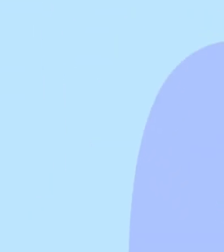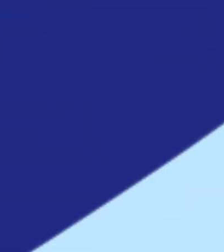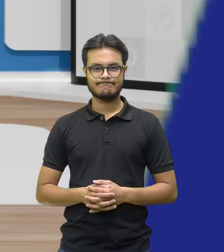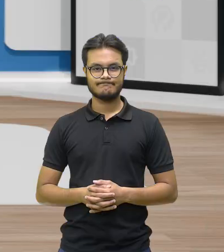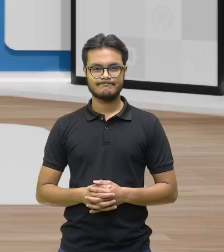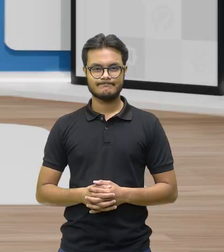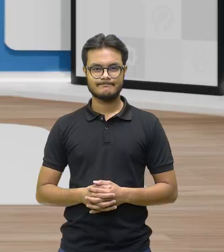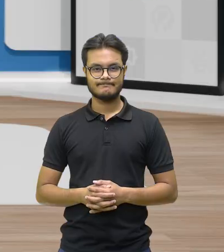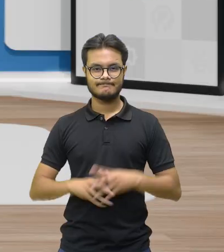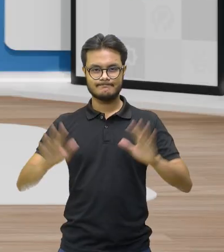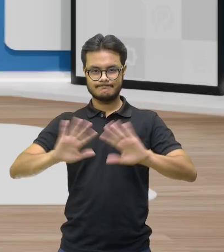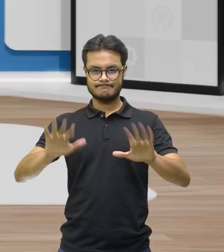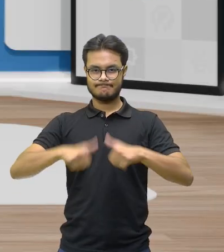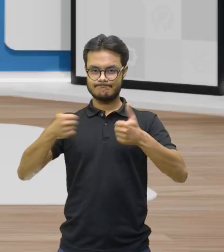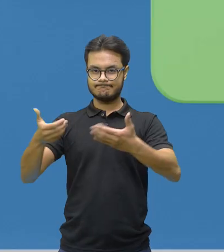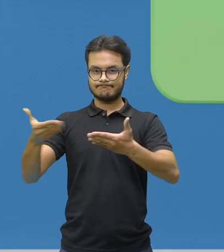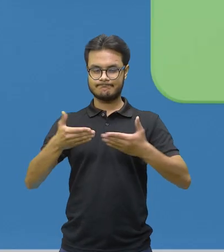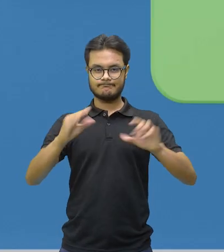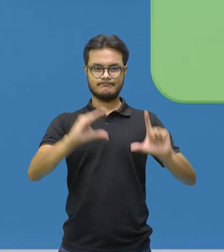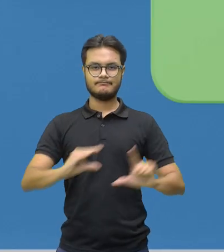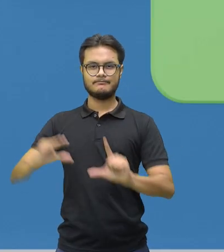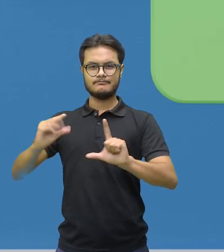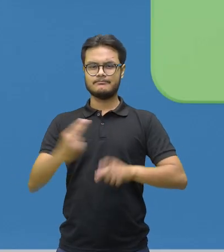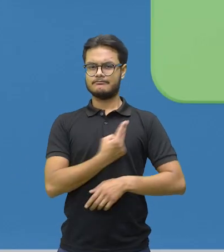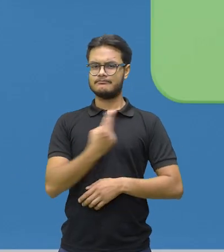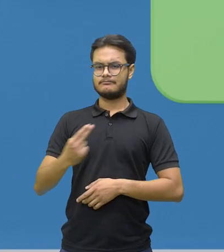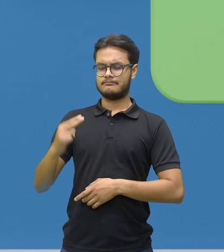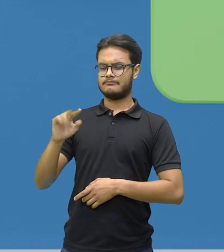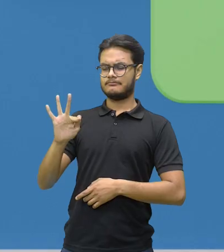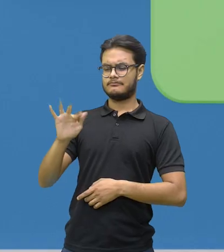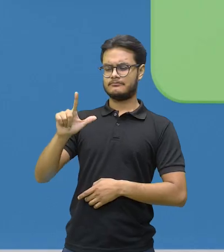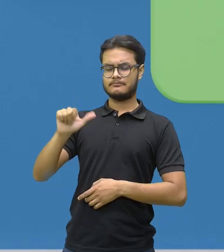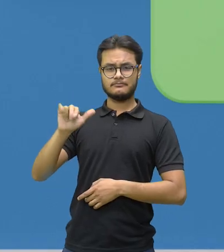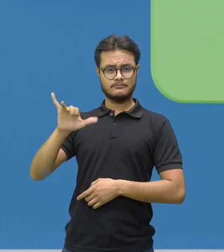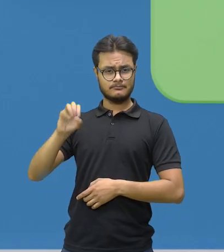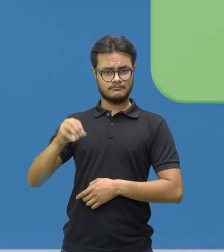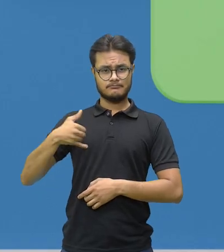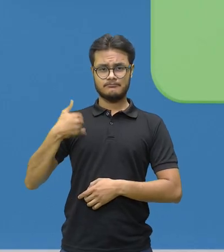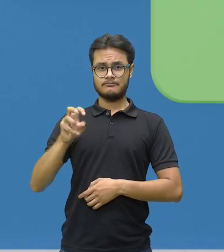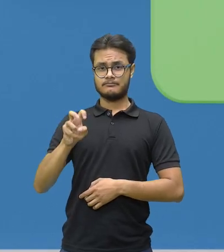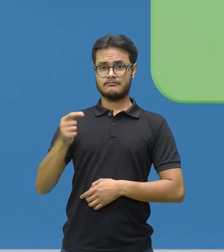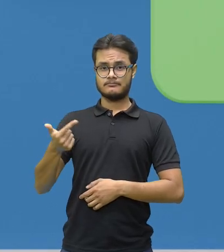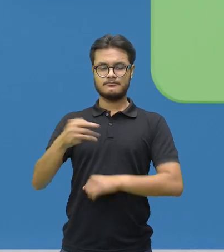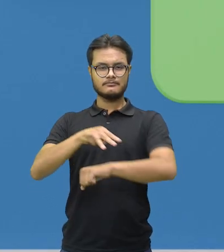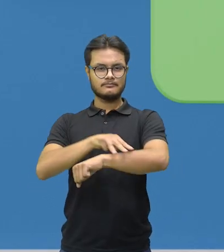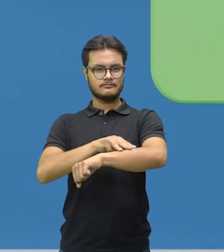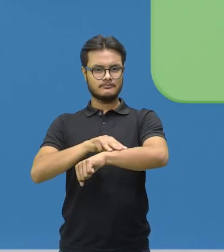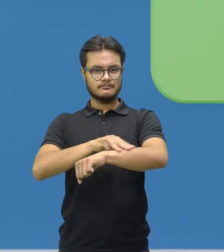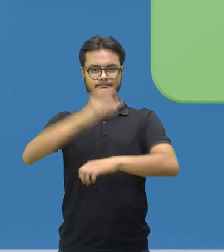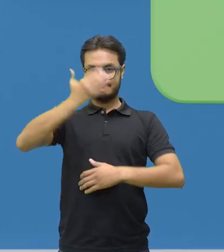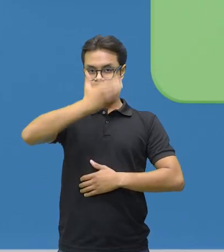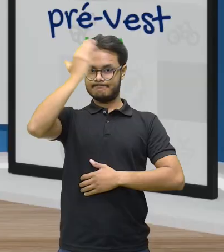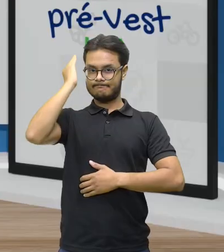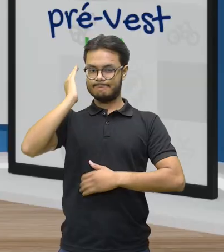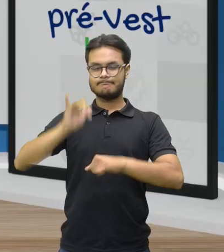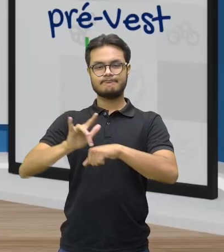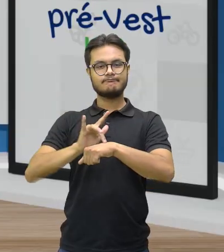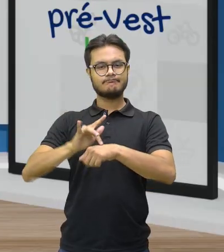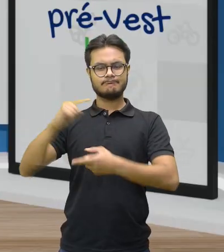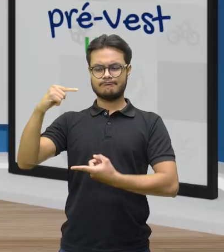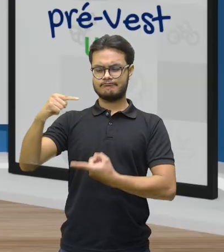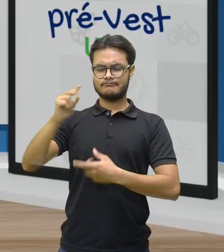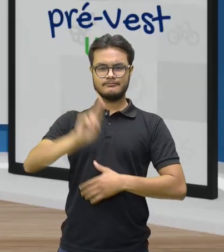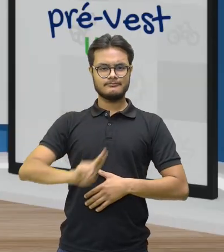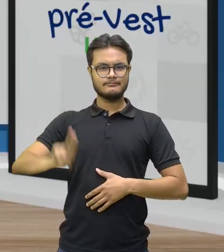Olá pessoal, bem-vindos ao Preveste UEA. Sou o professor Flávio Soares, sou um homem de 52 anos, sou pardo, cabelos pretos, tenho estatura mediana,